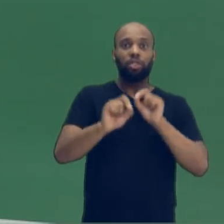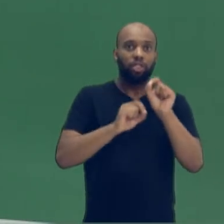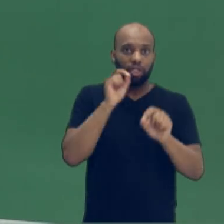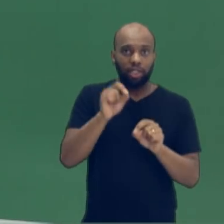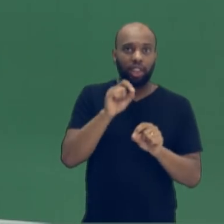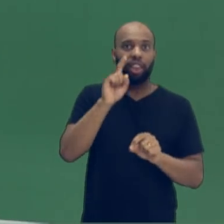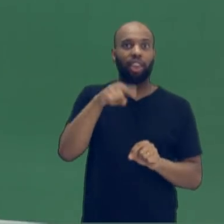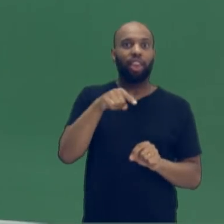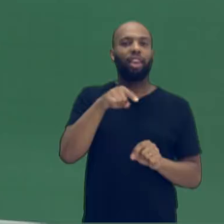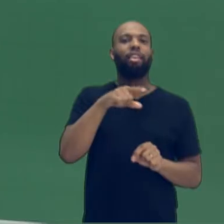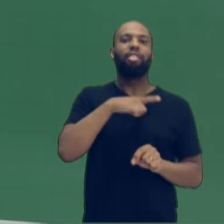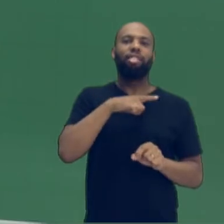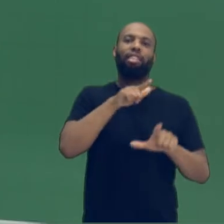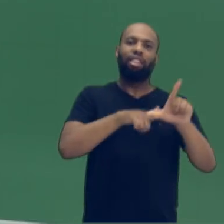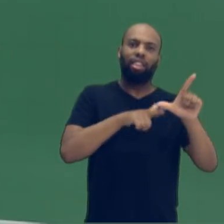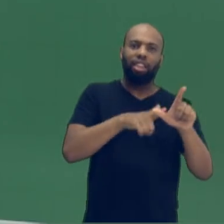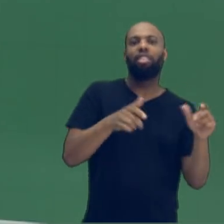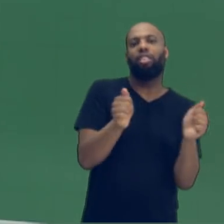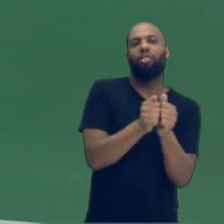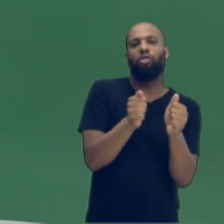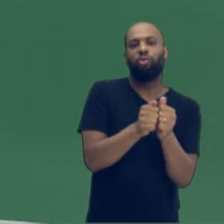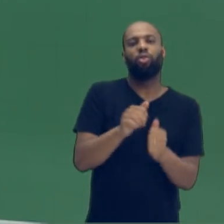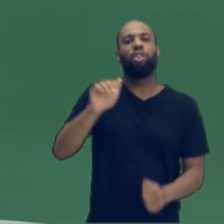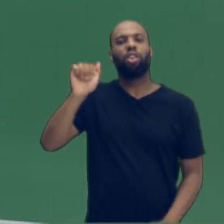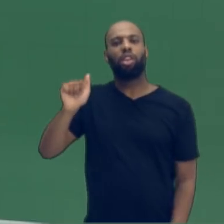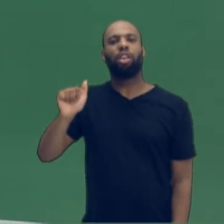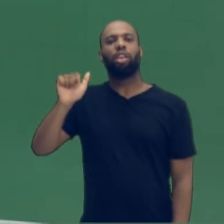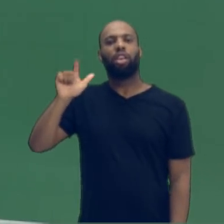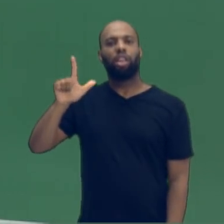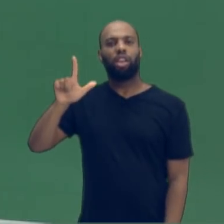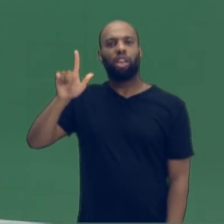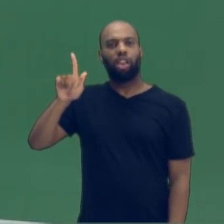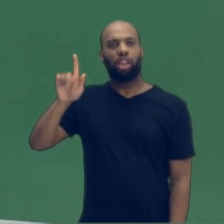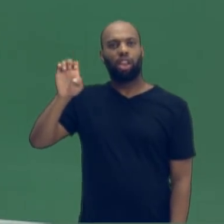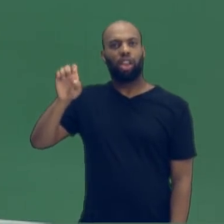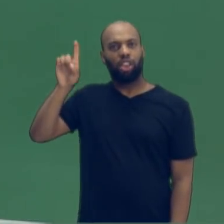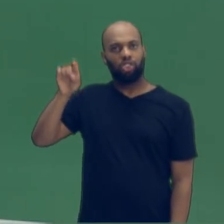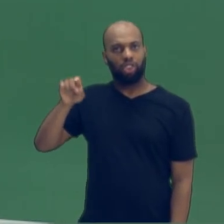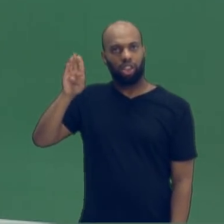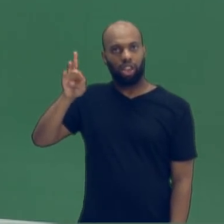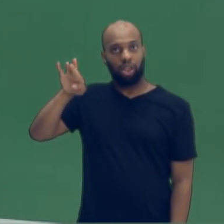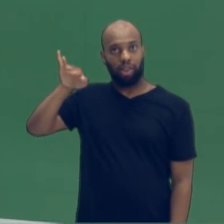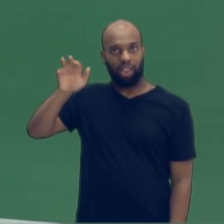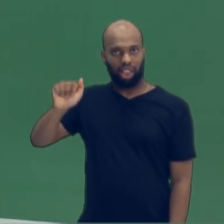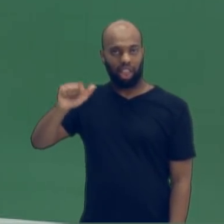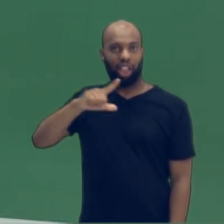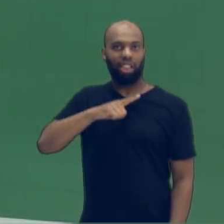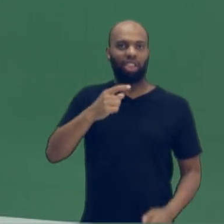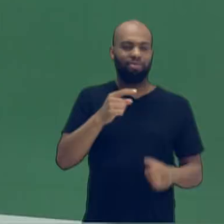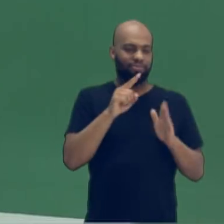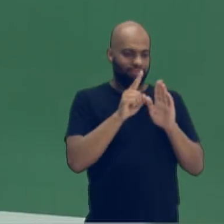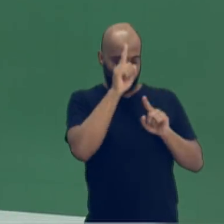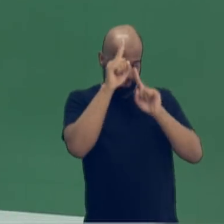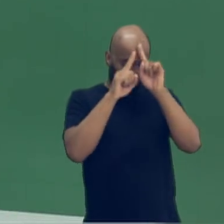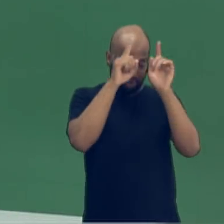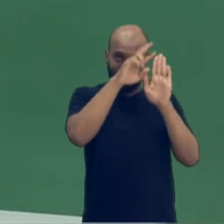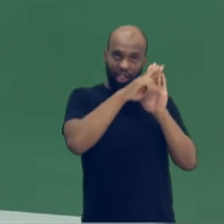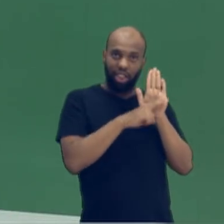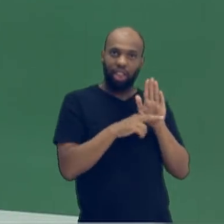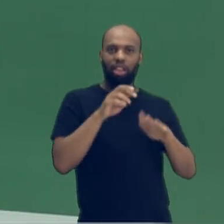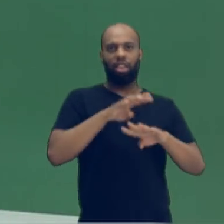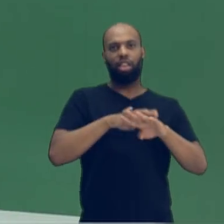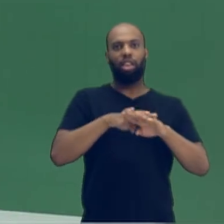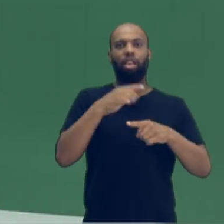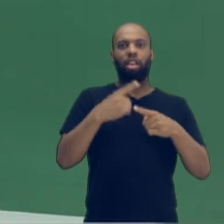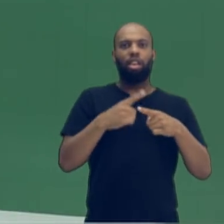expressão algébrica. A expressão algébrica é aquela que me possibilita criar regras matemáticas. Né? Isso,